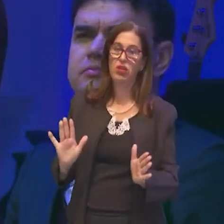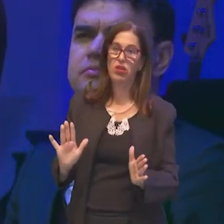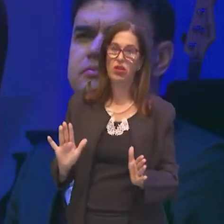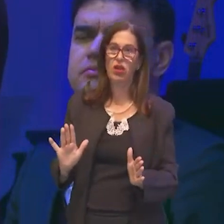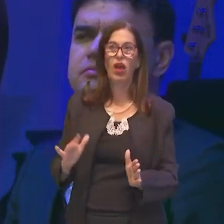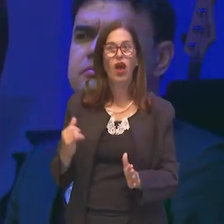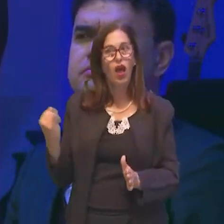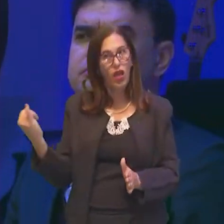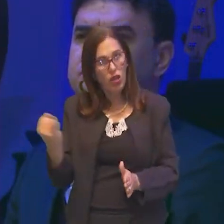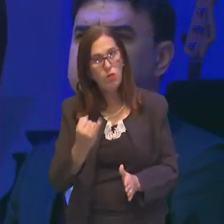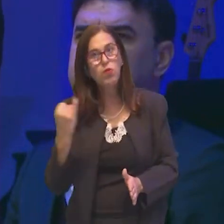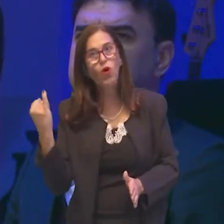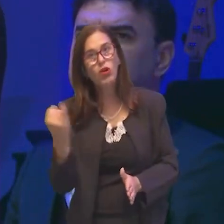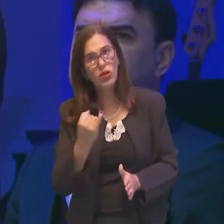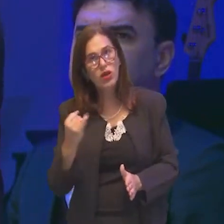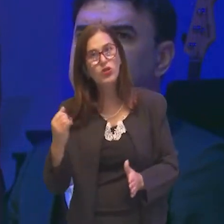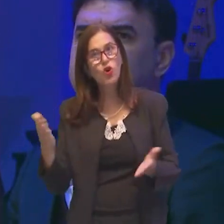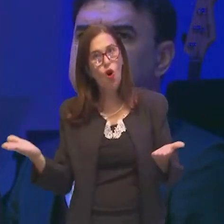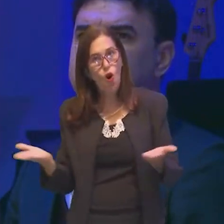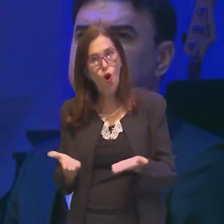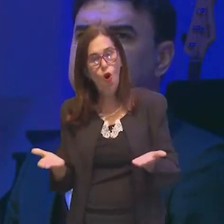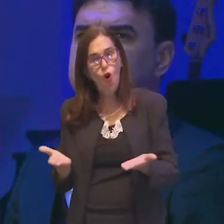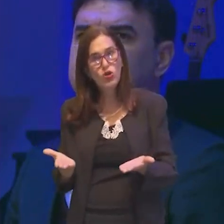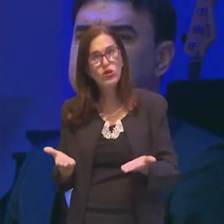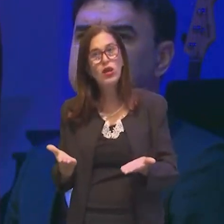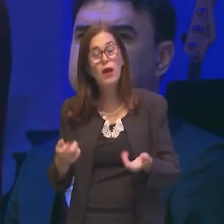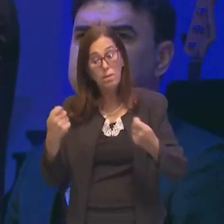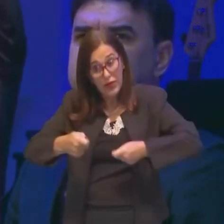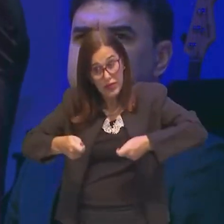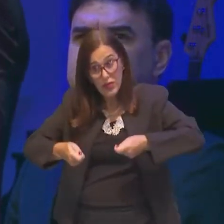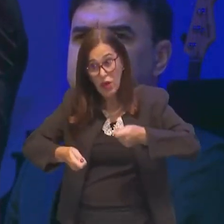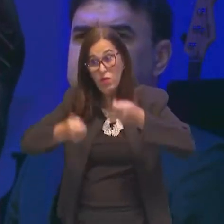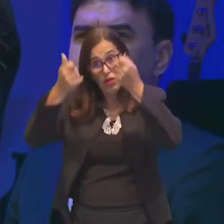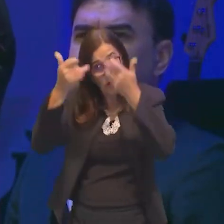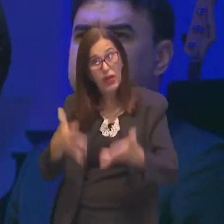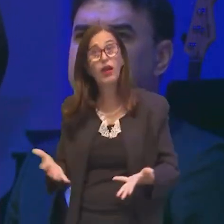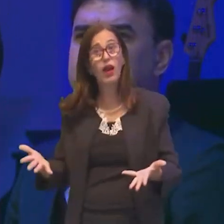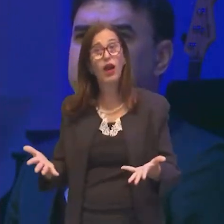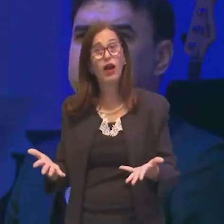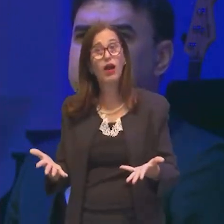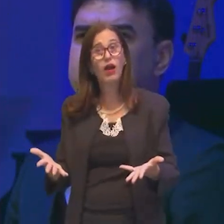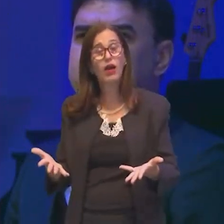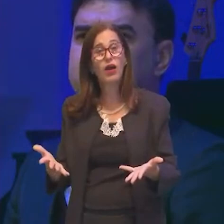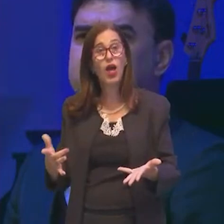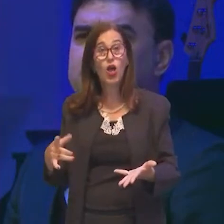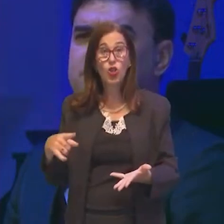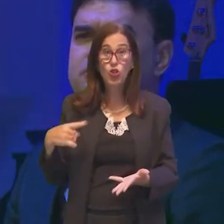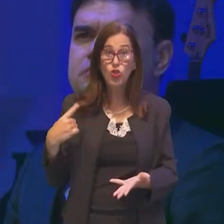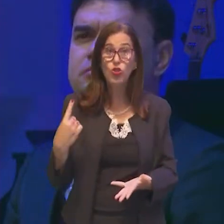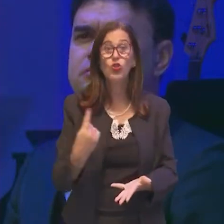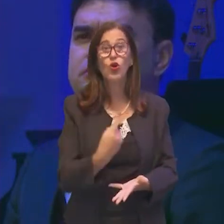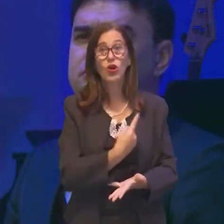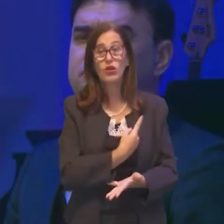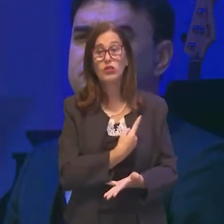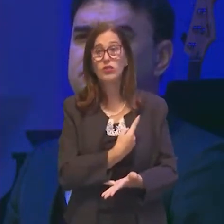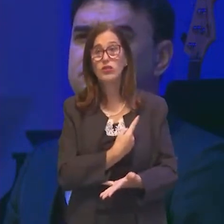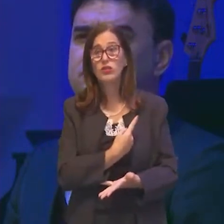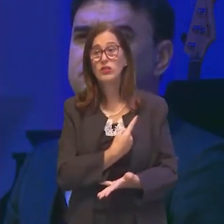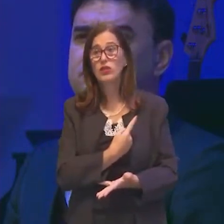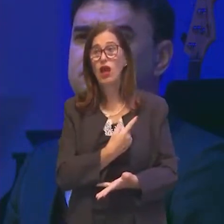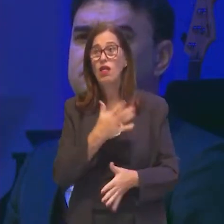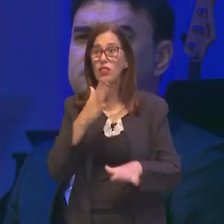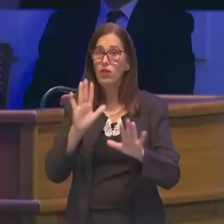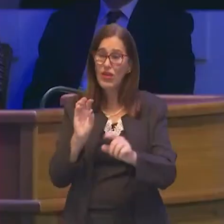muito importante em nossos dias. Nós temos que falar sobre isso, nós temos que,